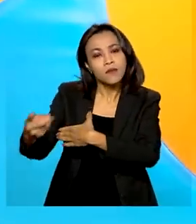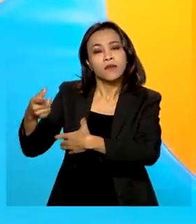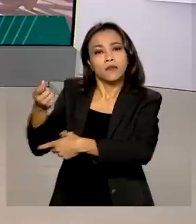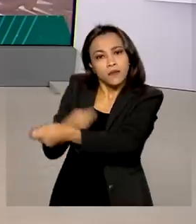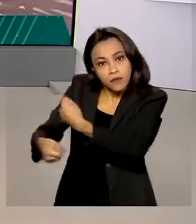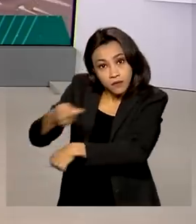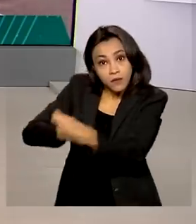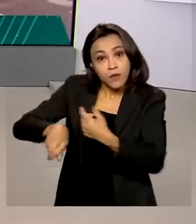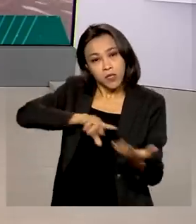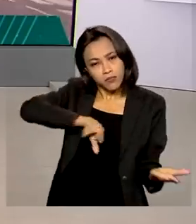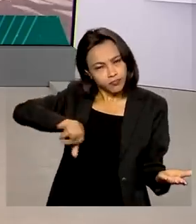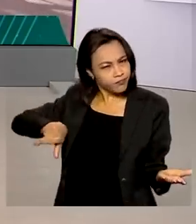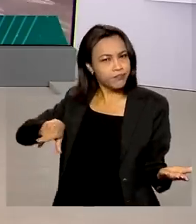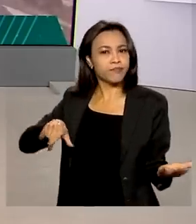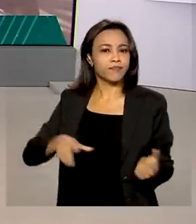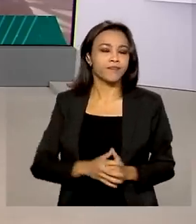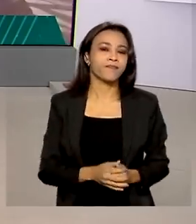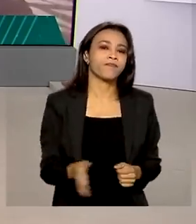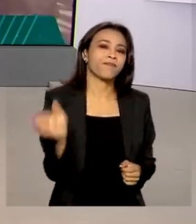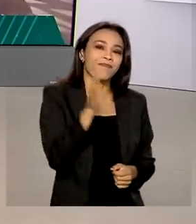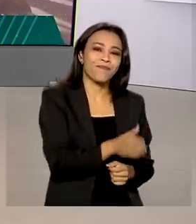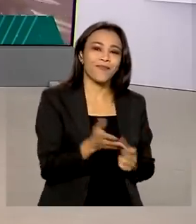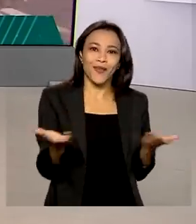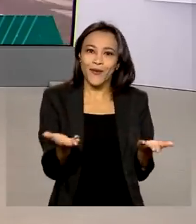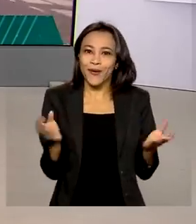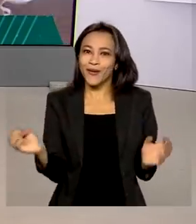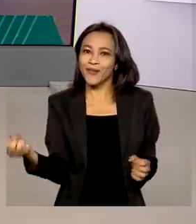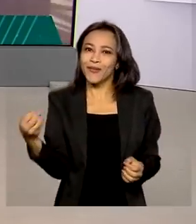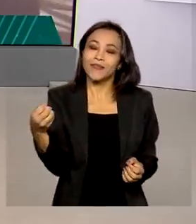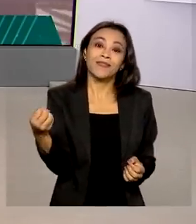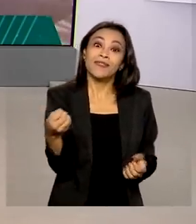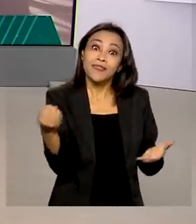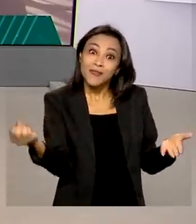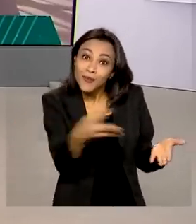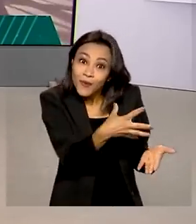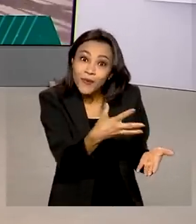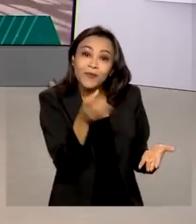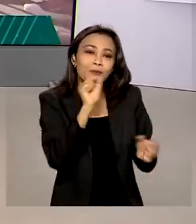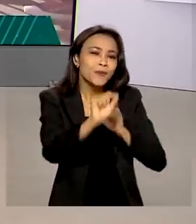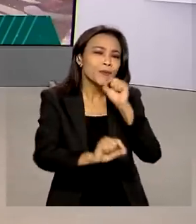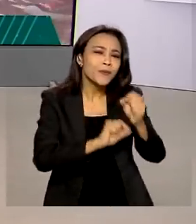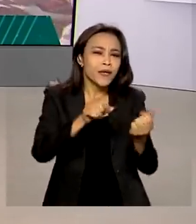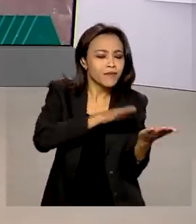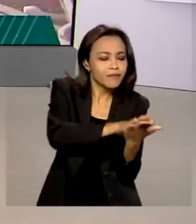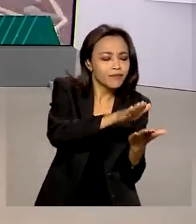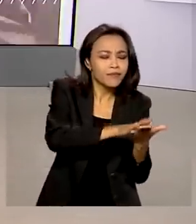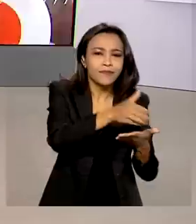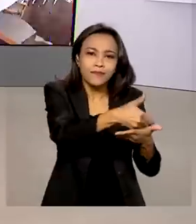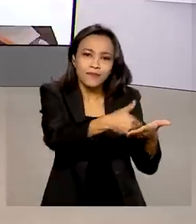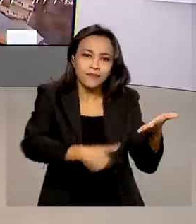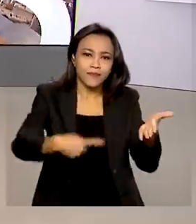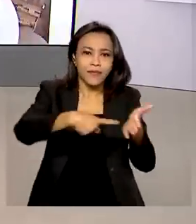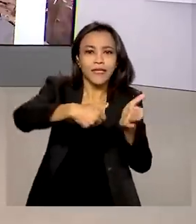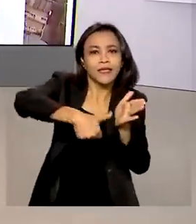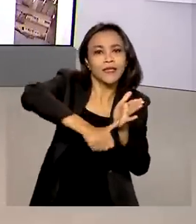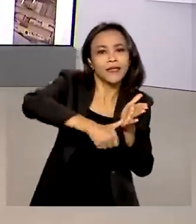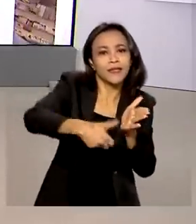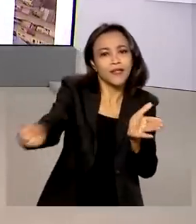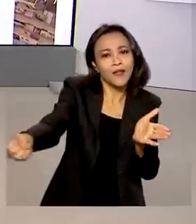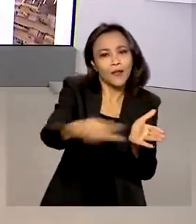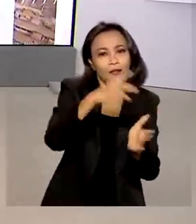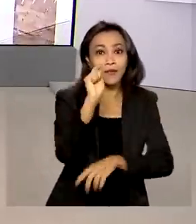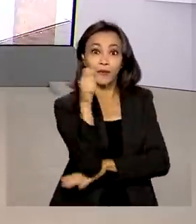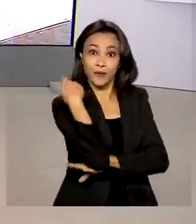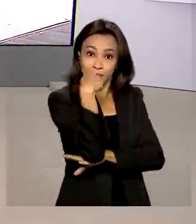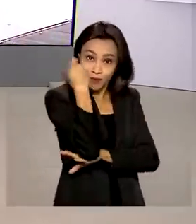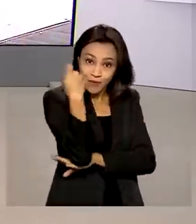natureza. De cara nova, começa hoje no Rio Grande do Sul a emissão da nova carteira de identidade. O repórter